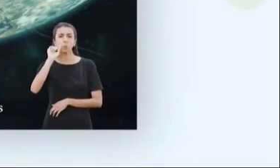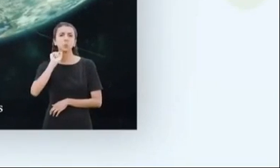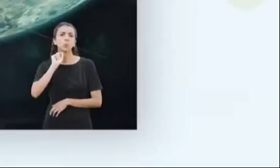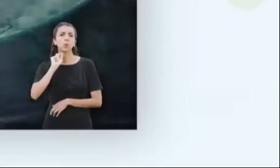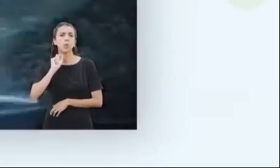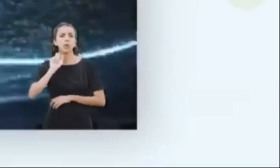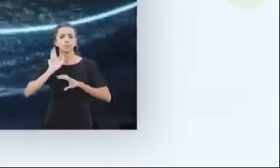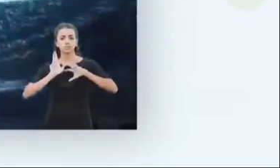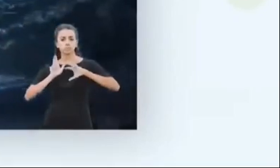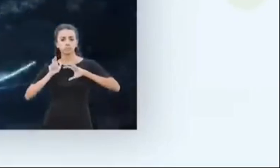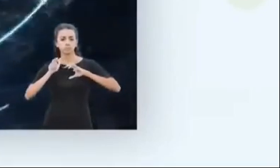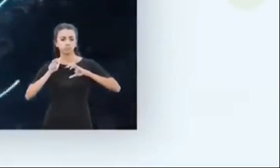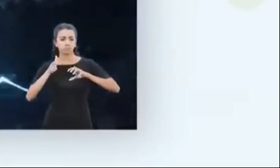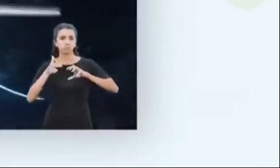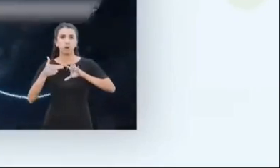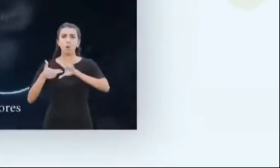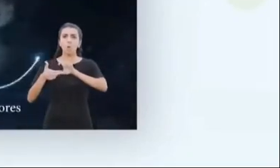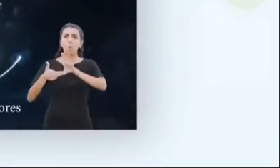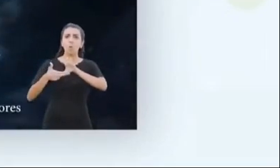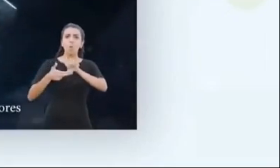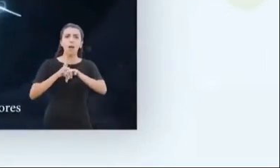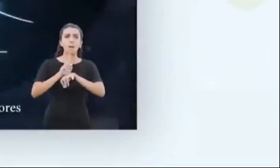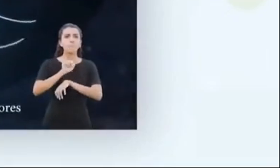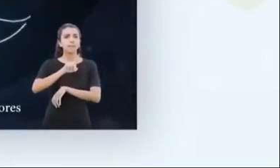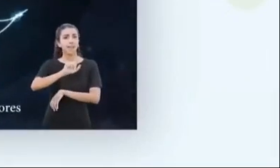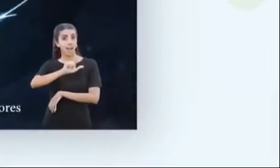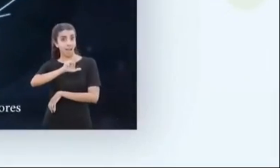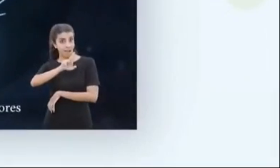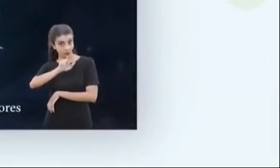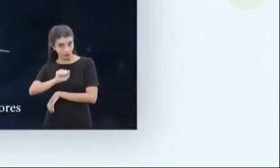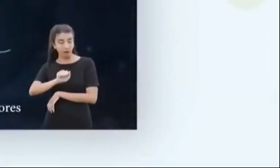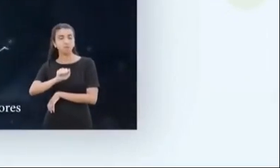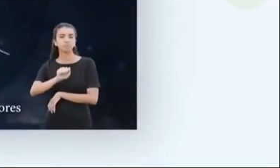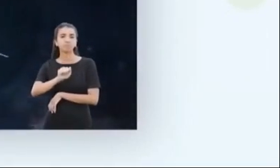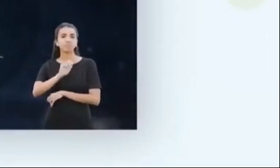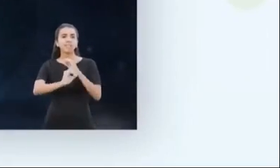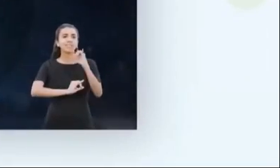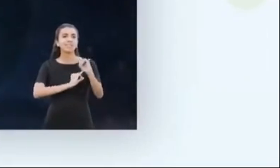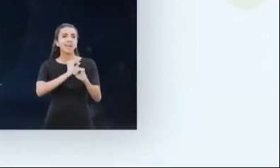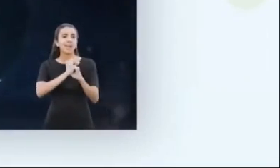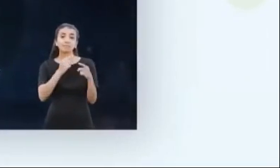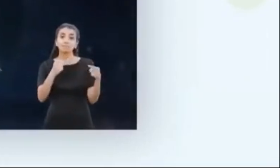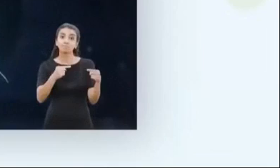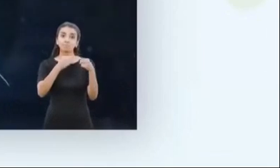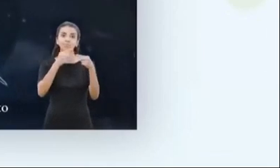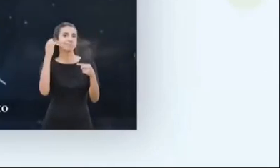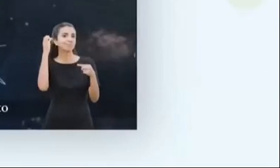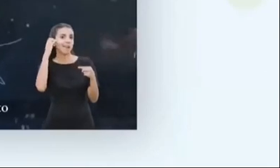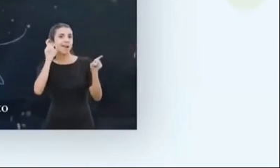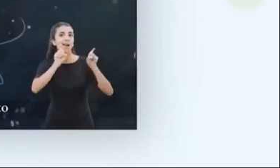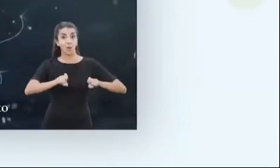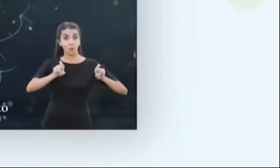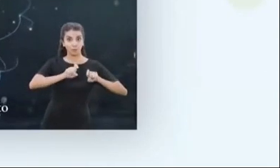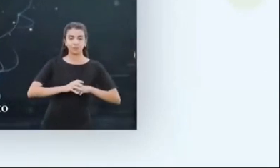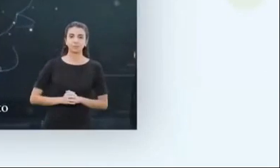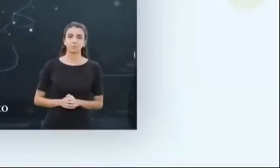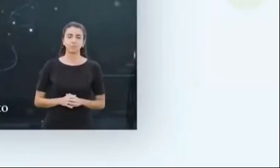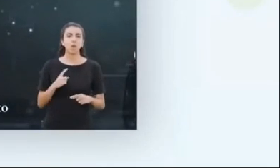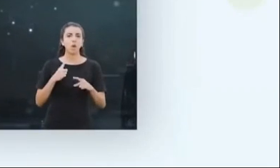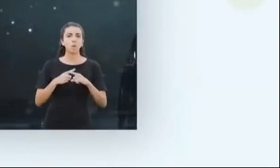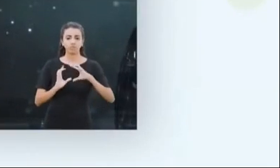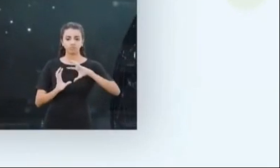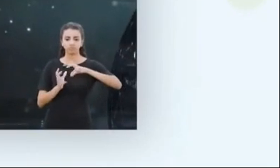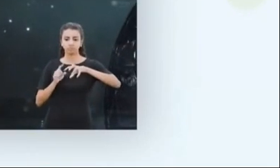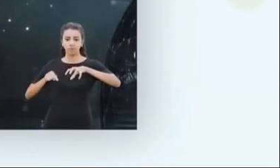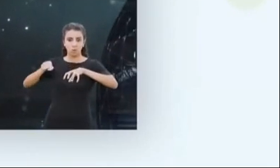emitir sinais de banda larga para conectar os aparelhos de celular e computadores à internet. Como acompanham o